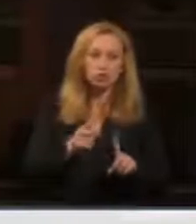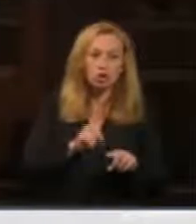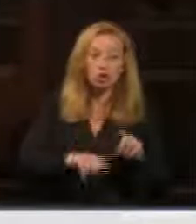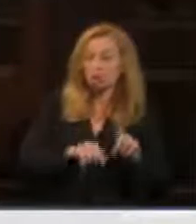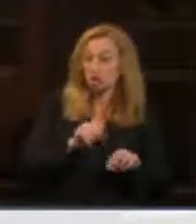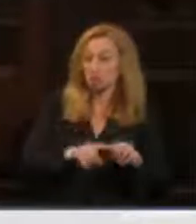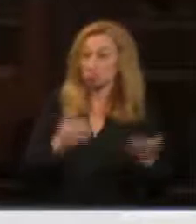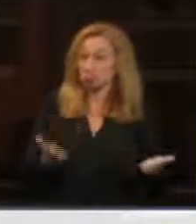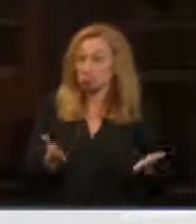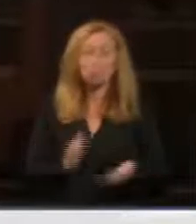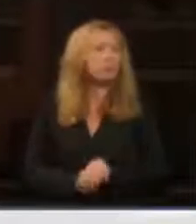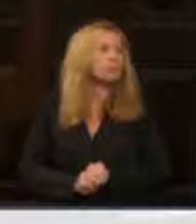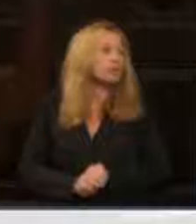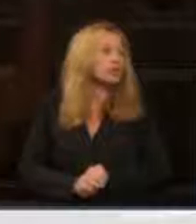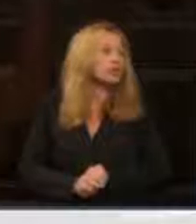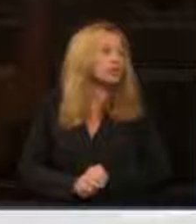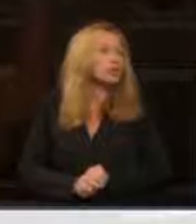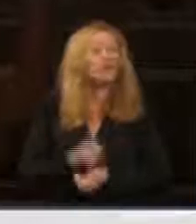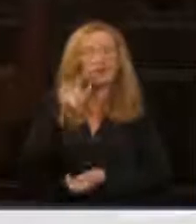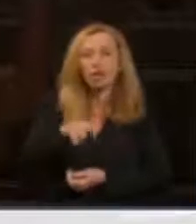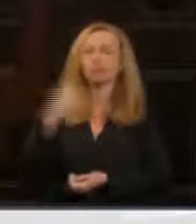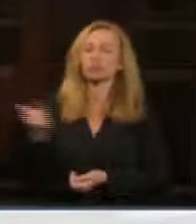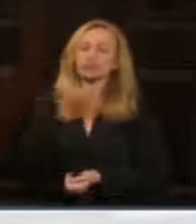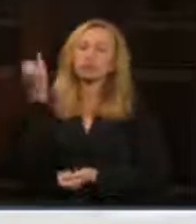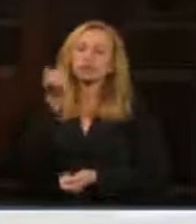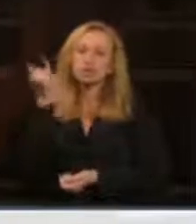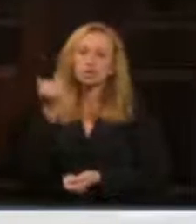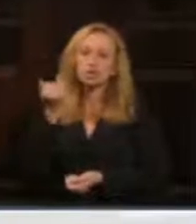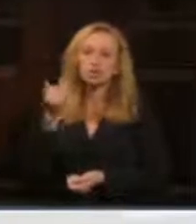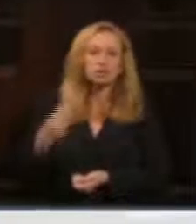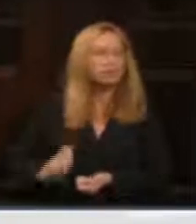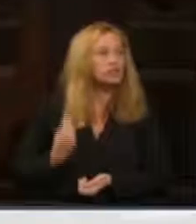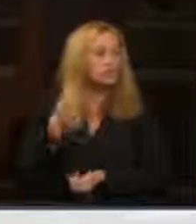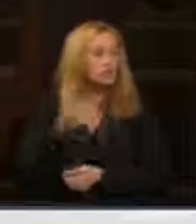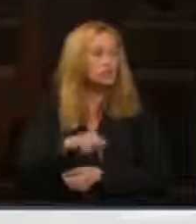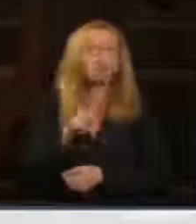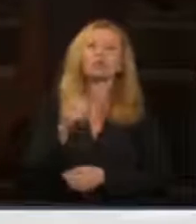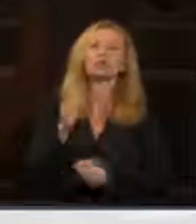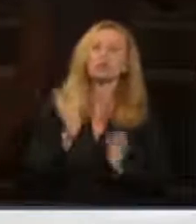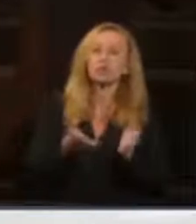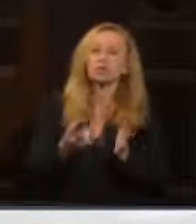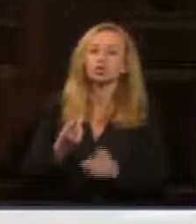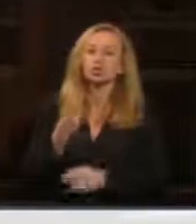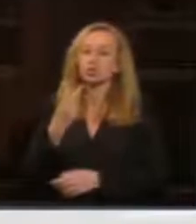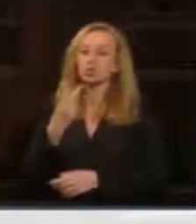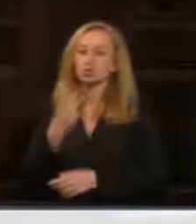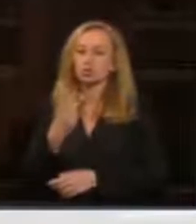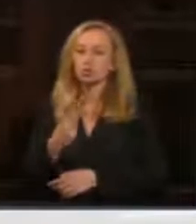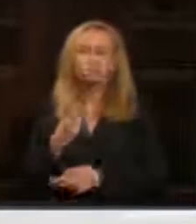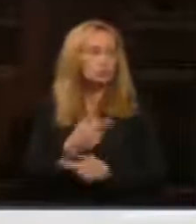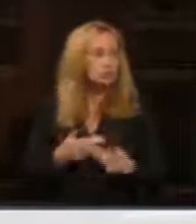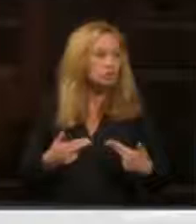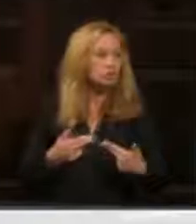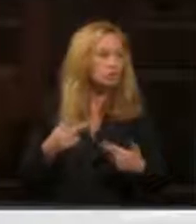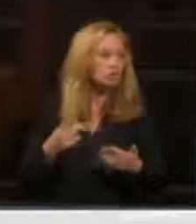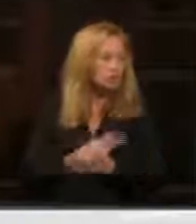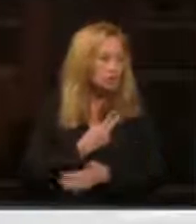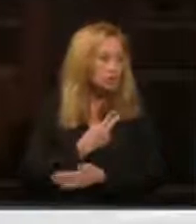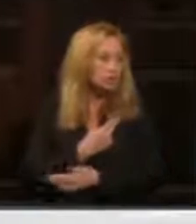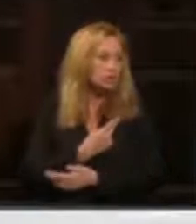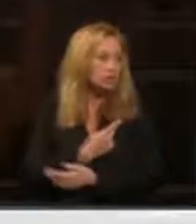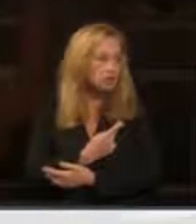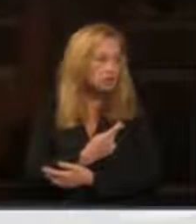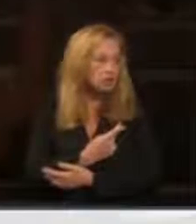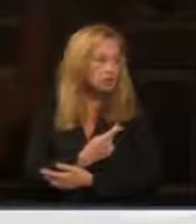E é importante trazer que hoje 2 casos de tentativa de feminicídio nos